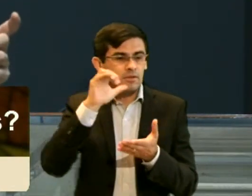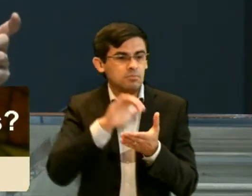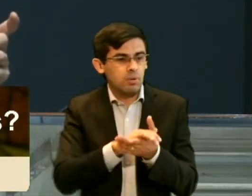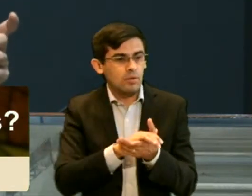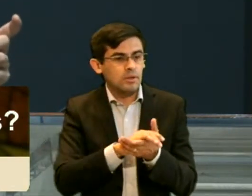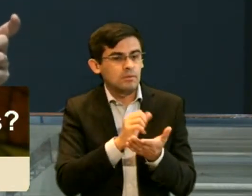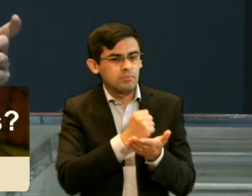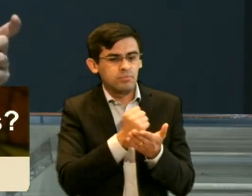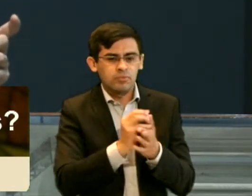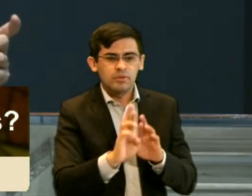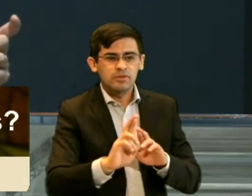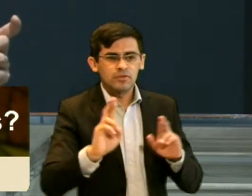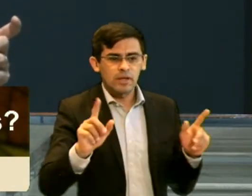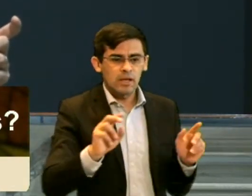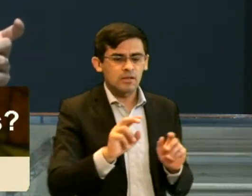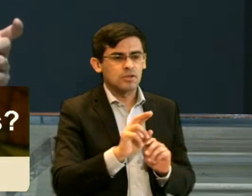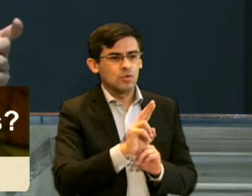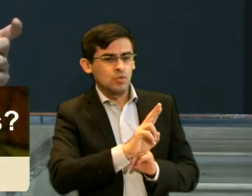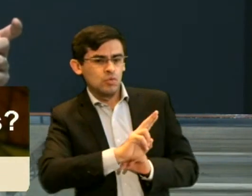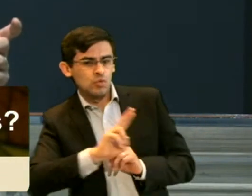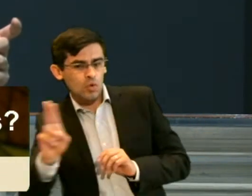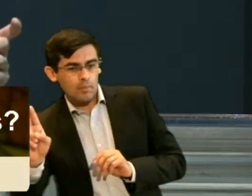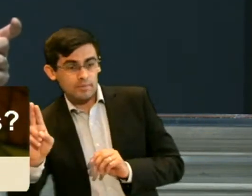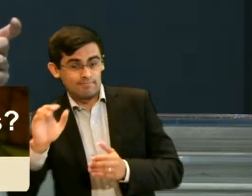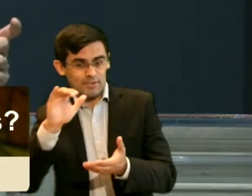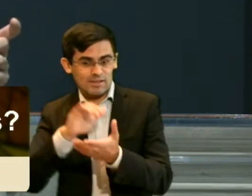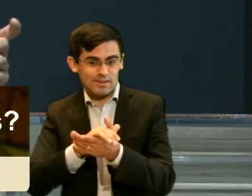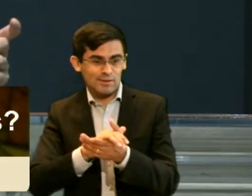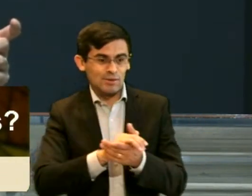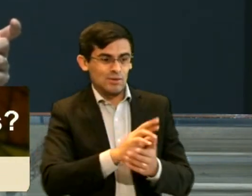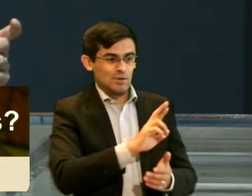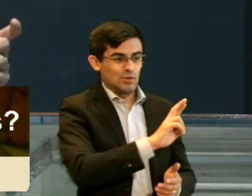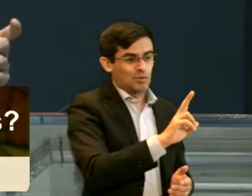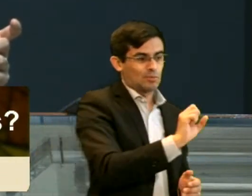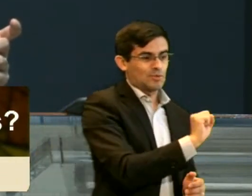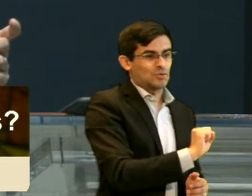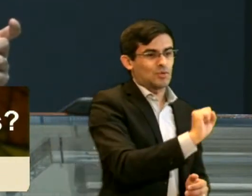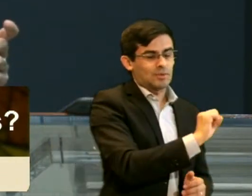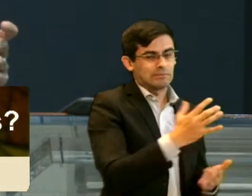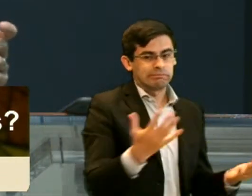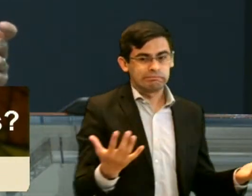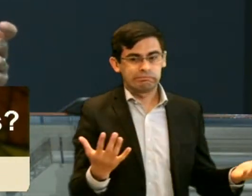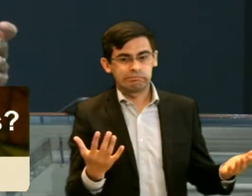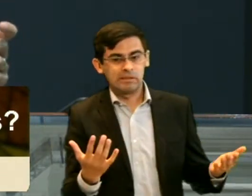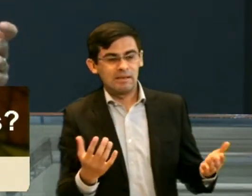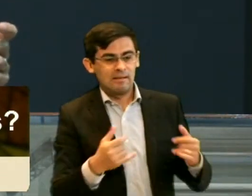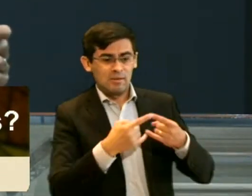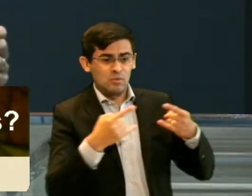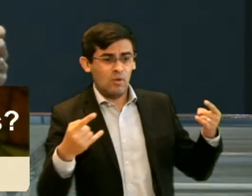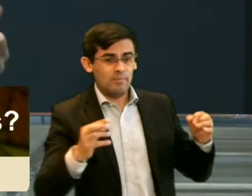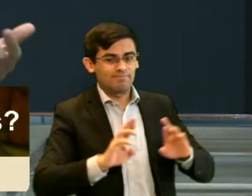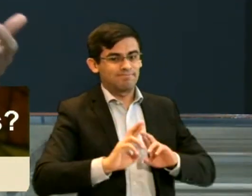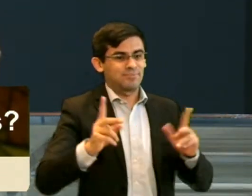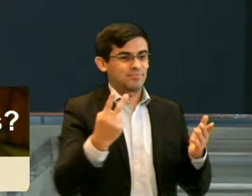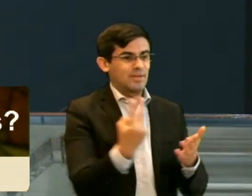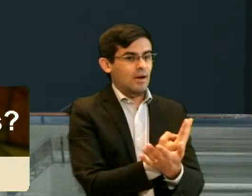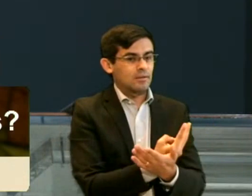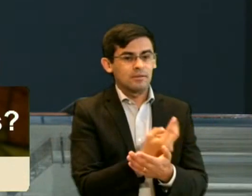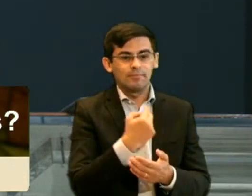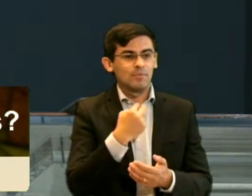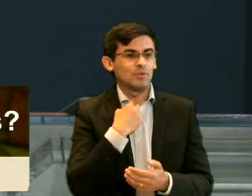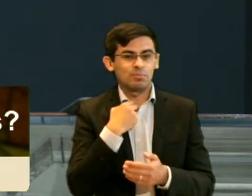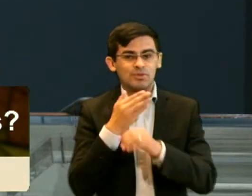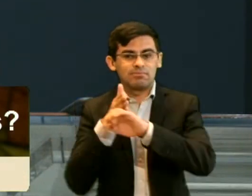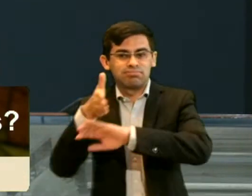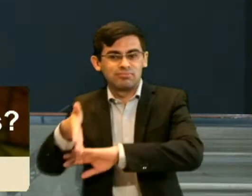passaporte estava diferente, documento, nome de casado. A gente emitiu a passagem errada, chegou na hora, ela não podia